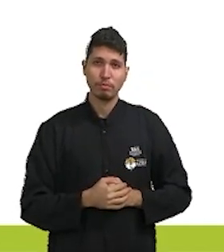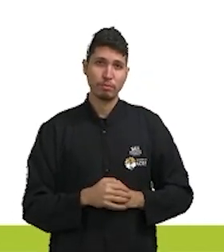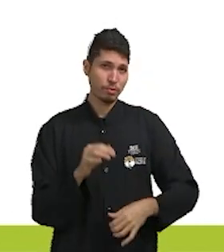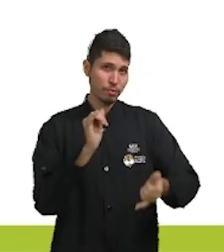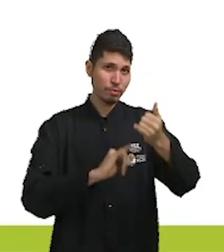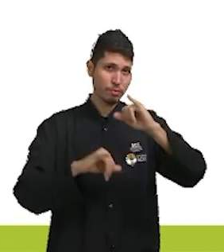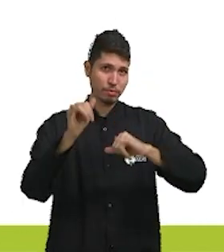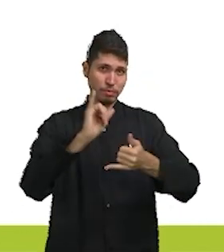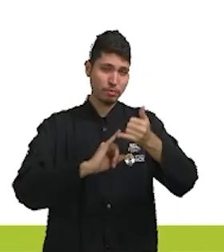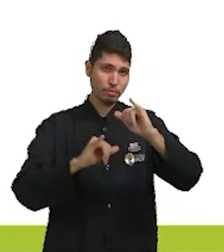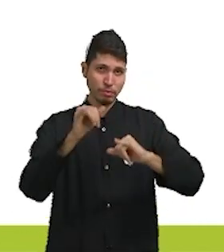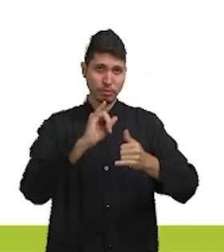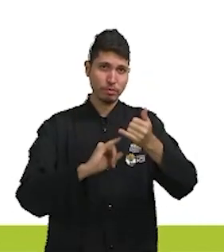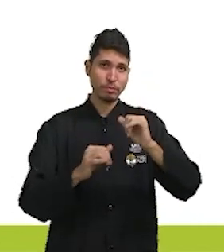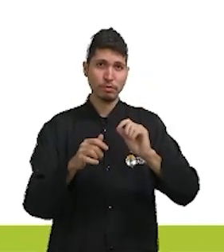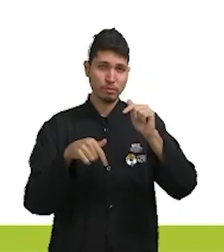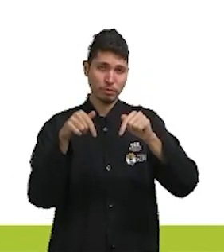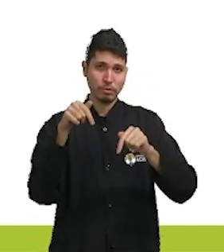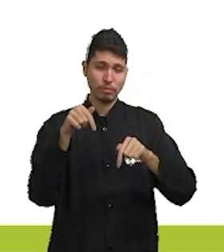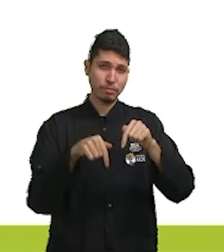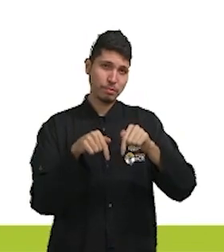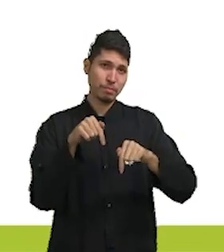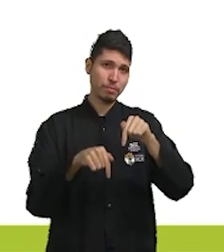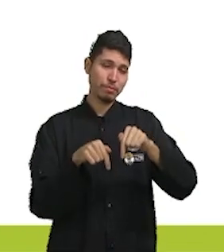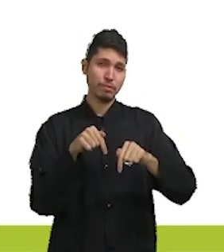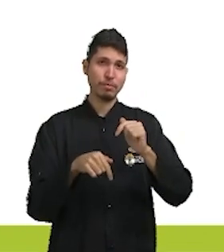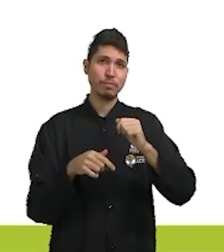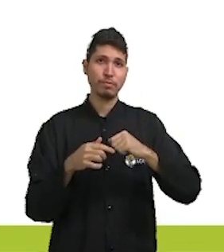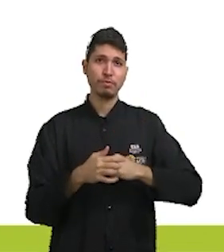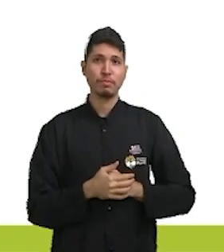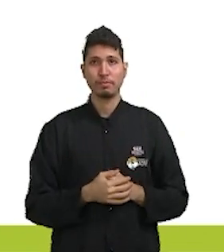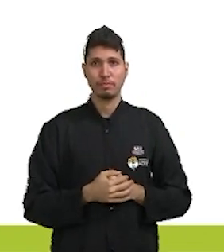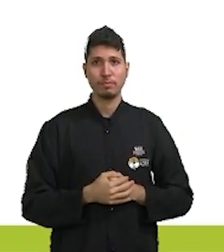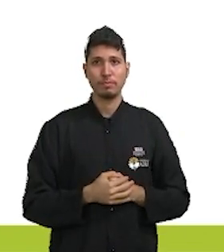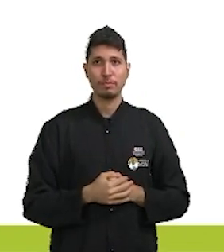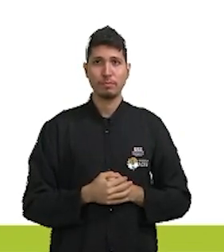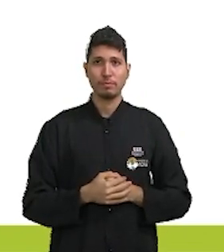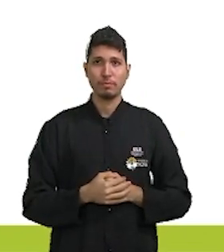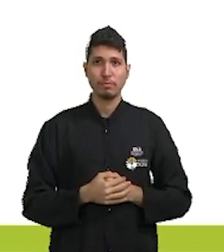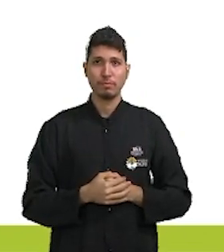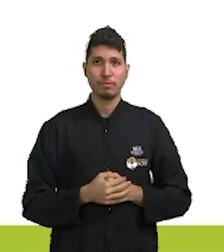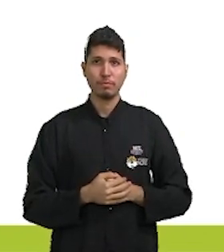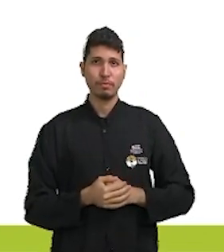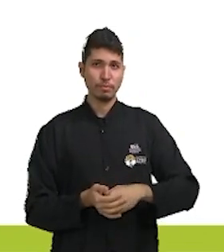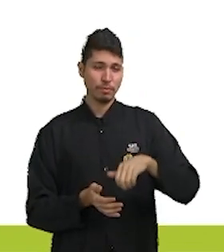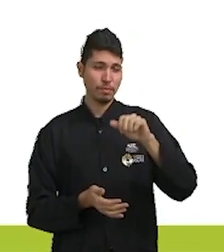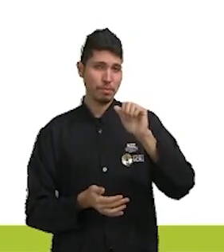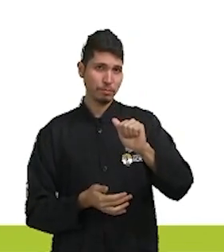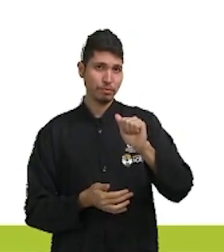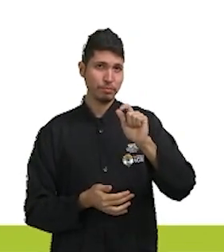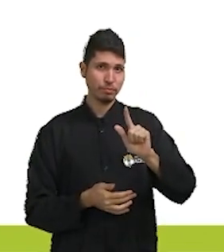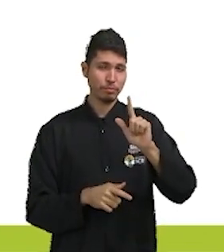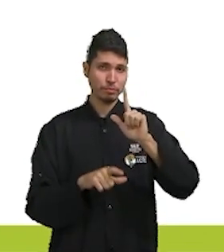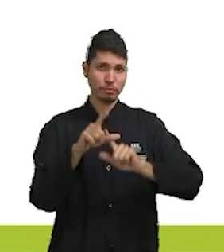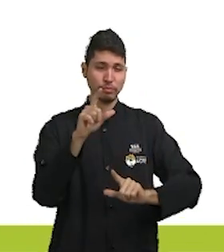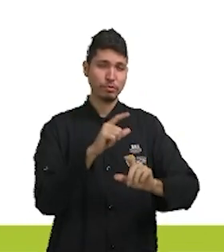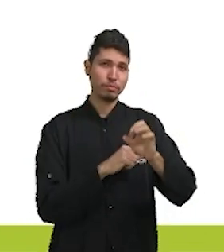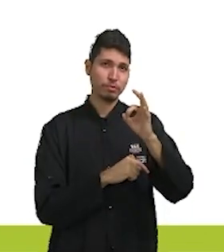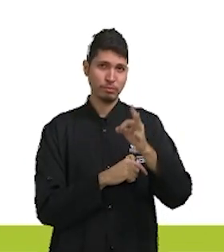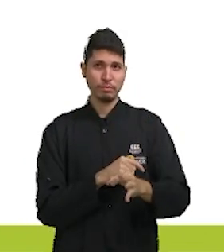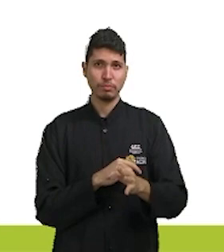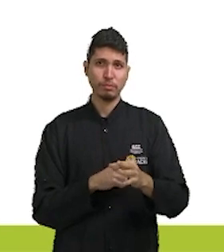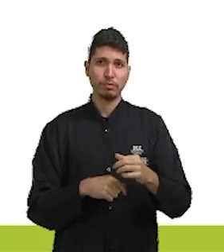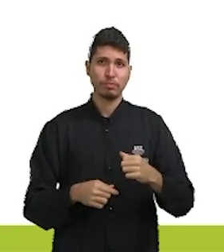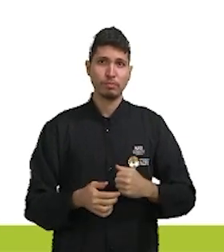substância, a reação química que está trabalhando com alumínio. A alternativa